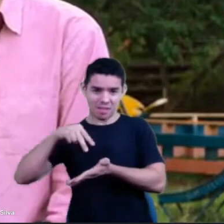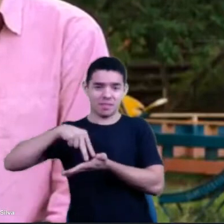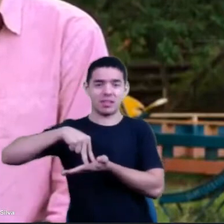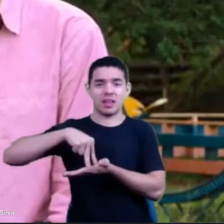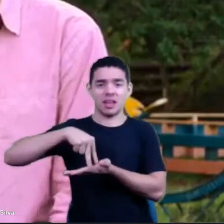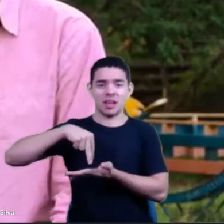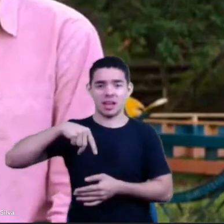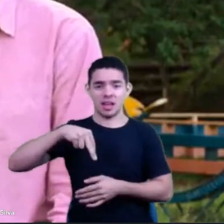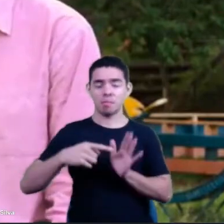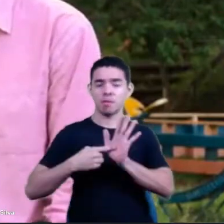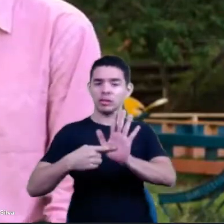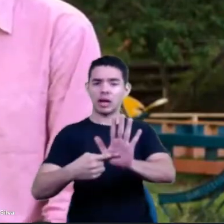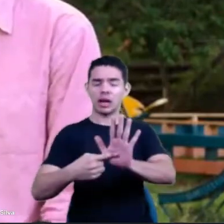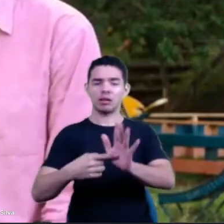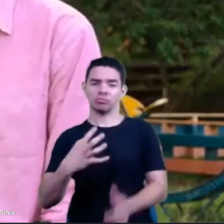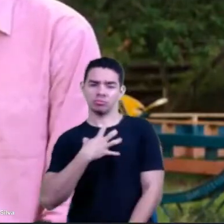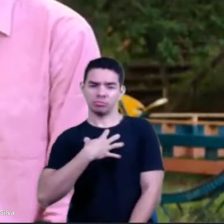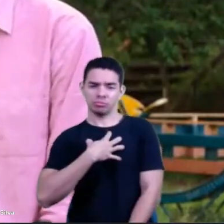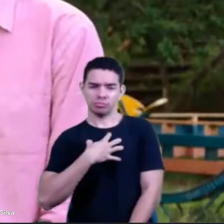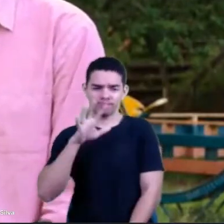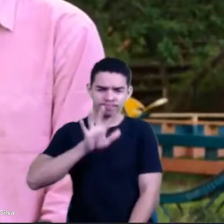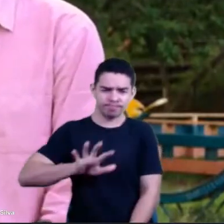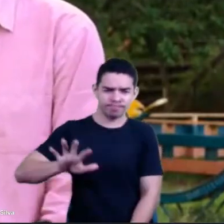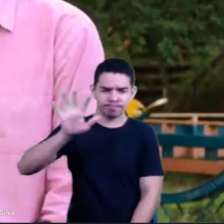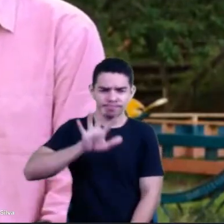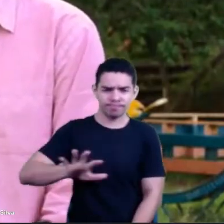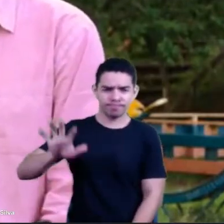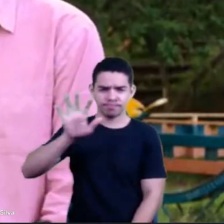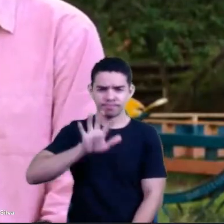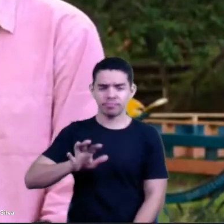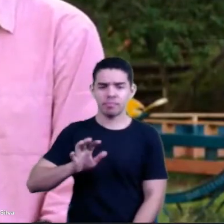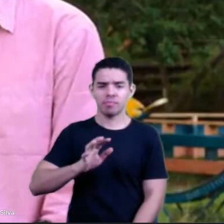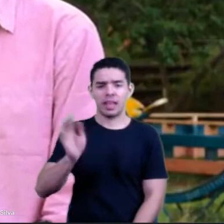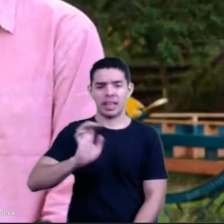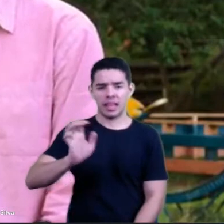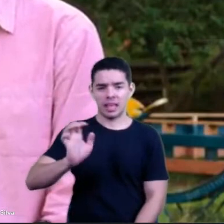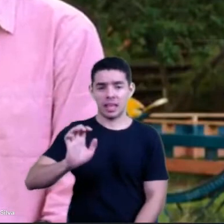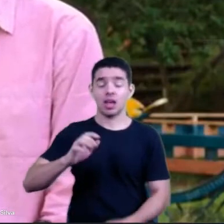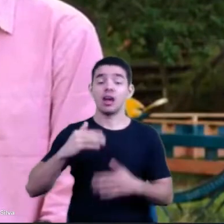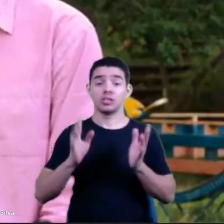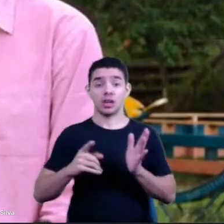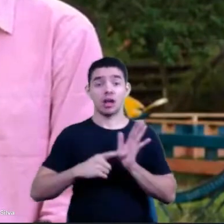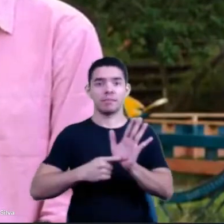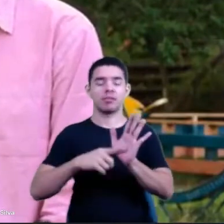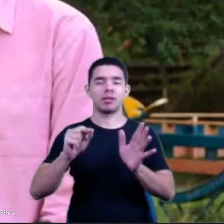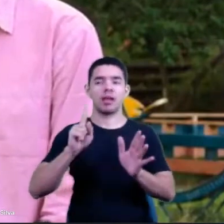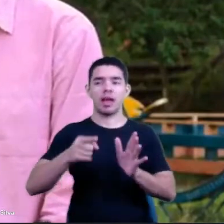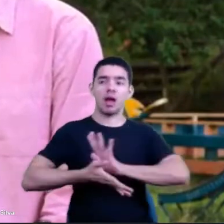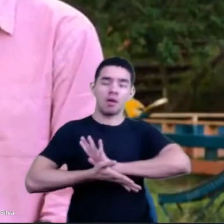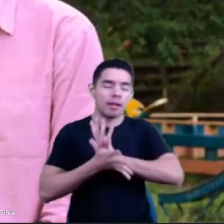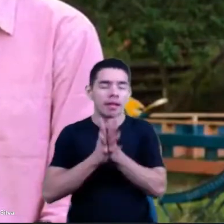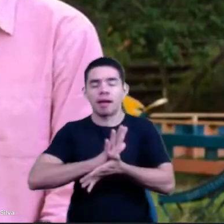e demonstrar alguns trejeitos que os gays têm, já era motivo de ser humilhado